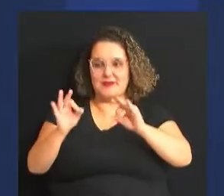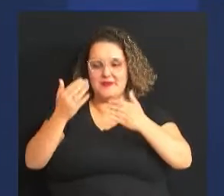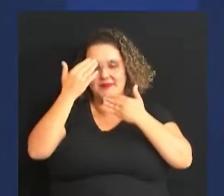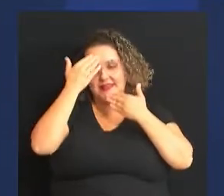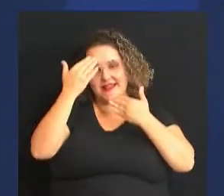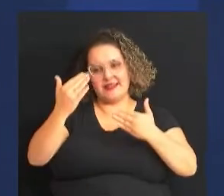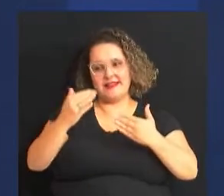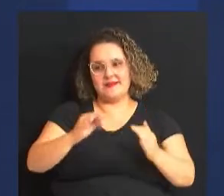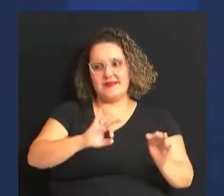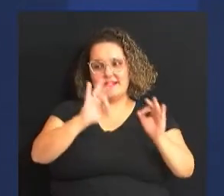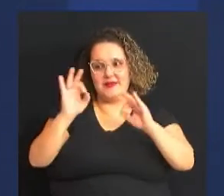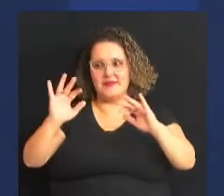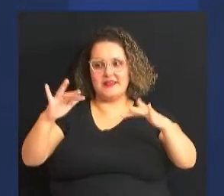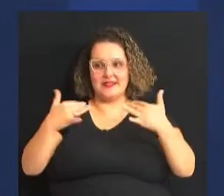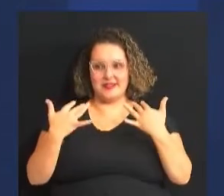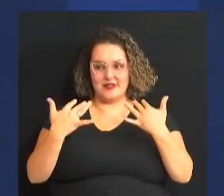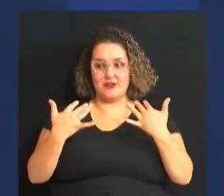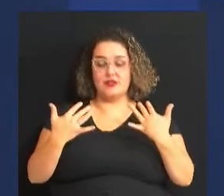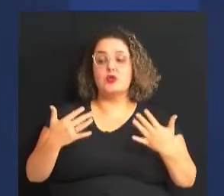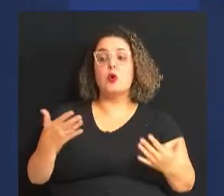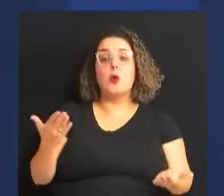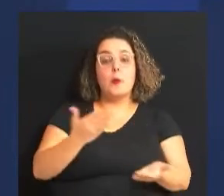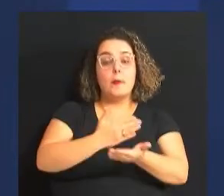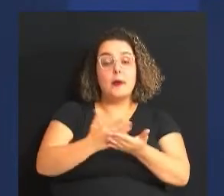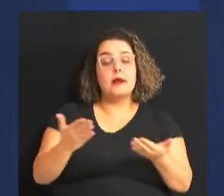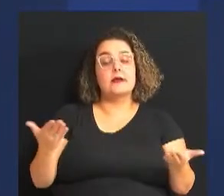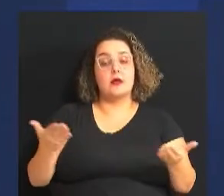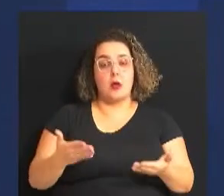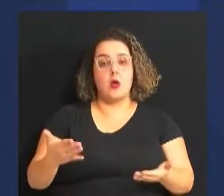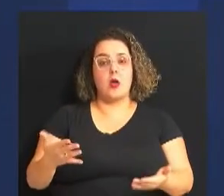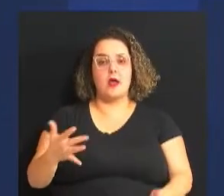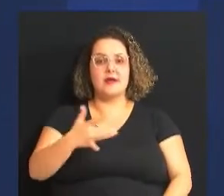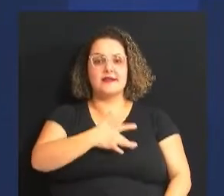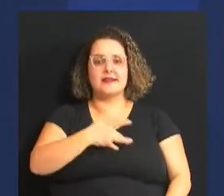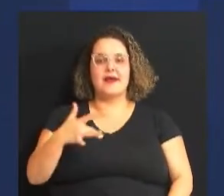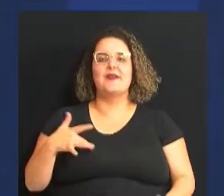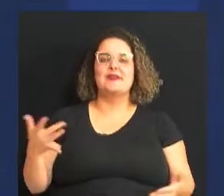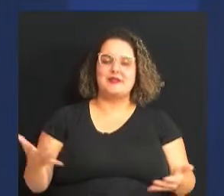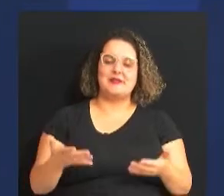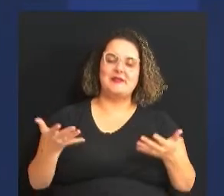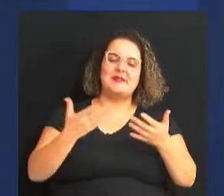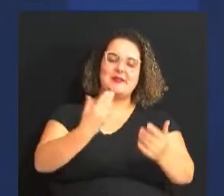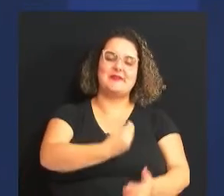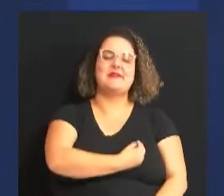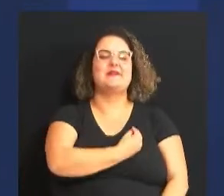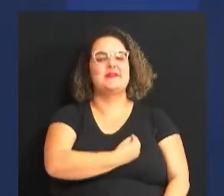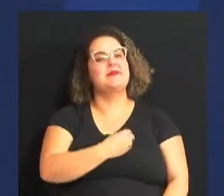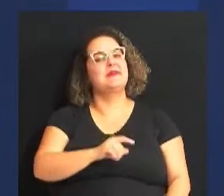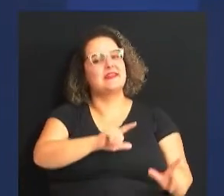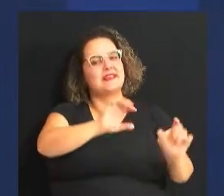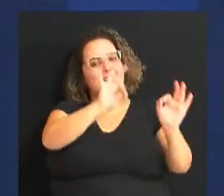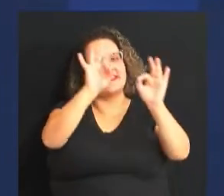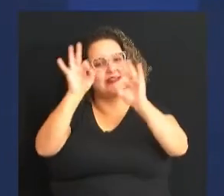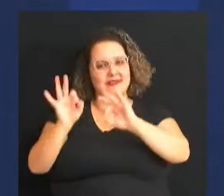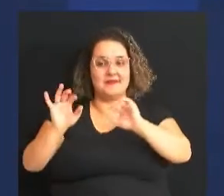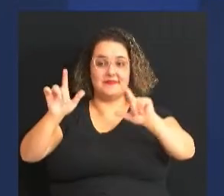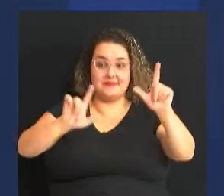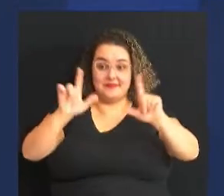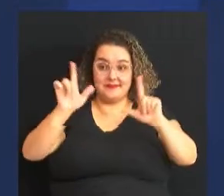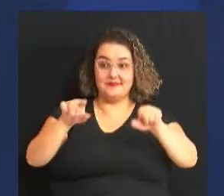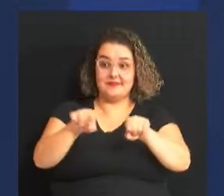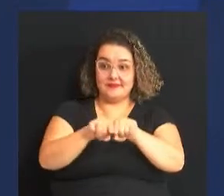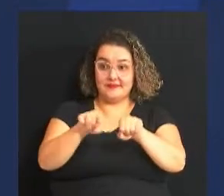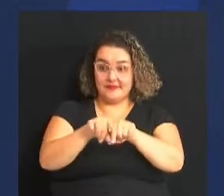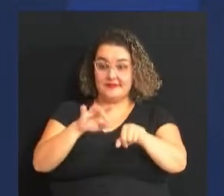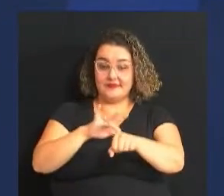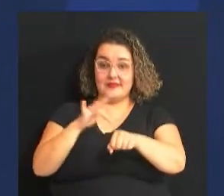Começa agora o programa Saúde é Vida, ao vivo aqui pela tela da TV. Você pode acompanhar, claro, aqui pela televisão e também por meio das